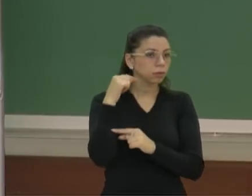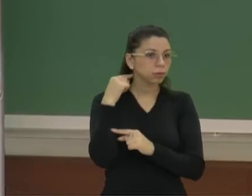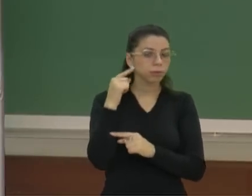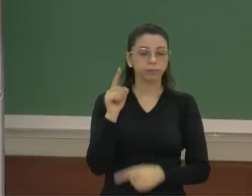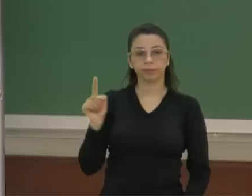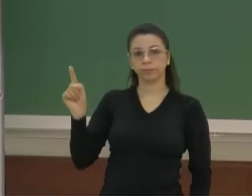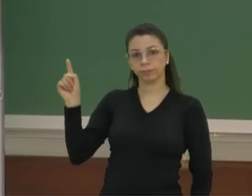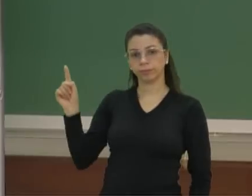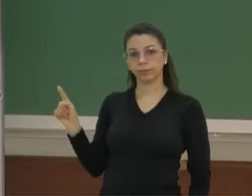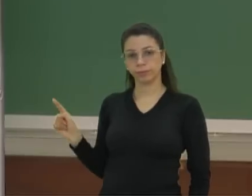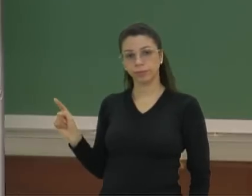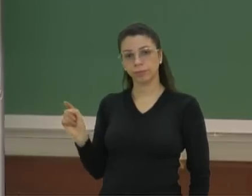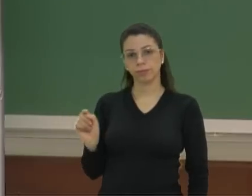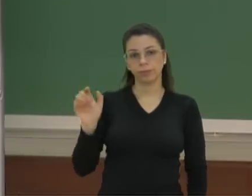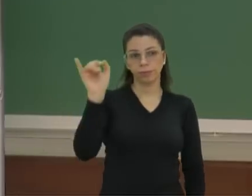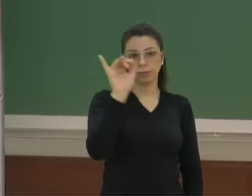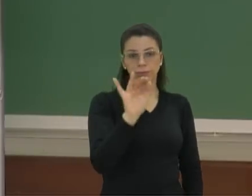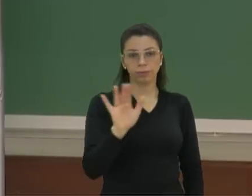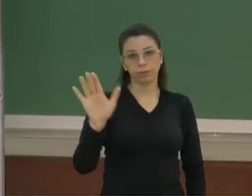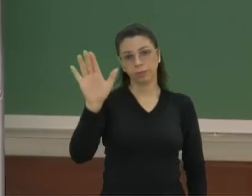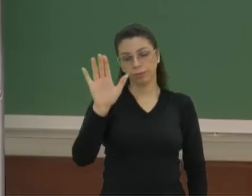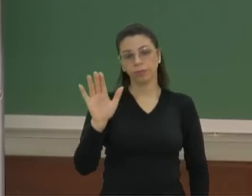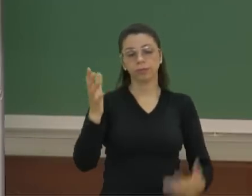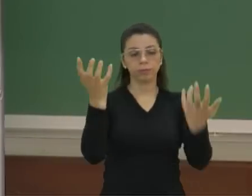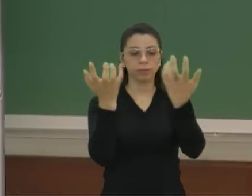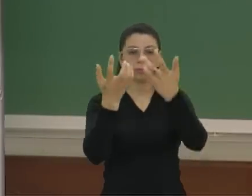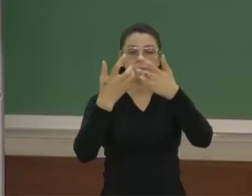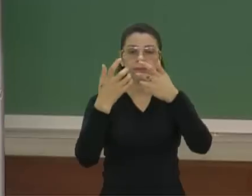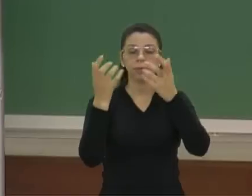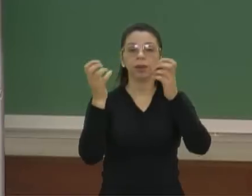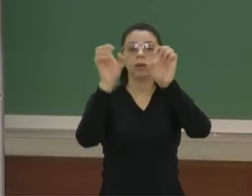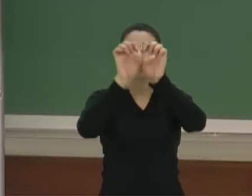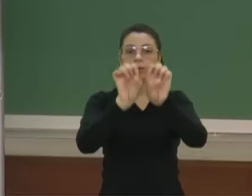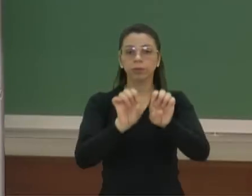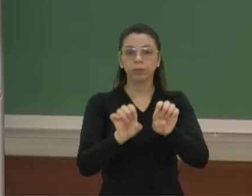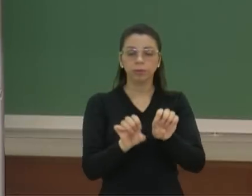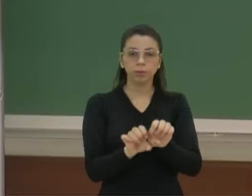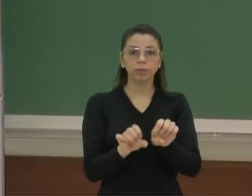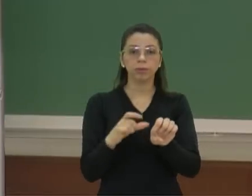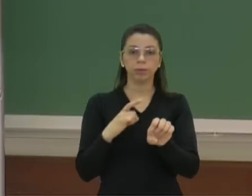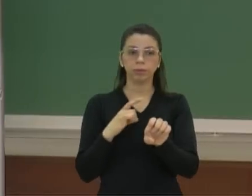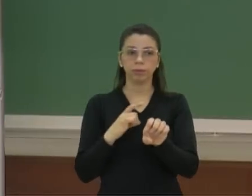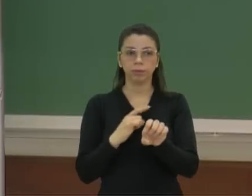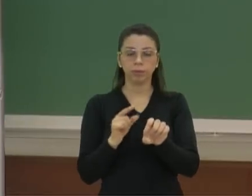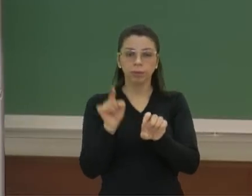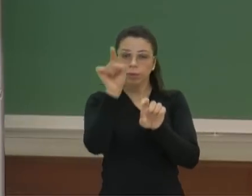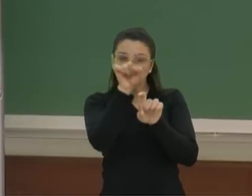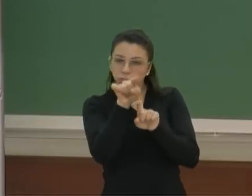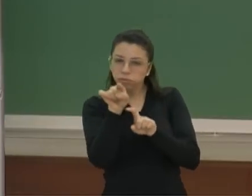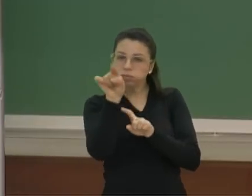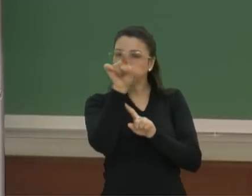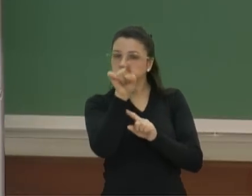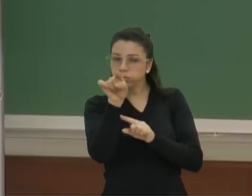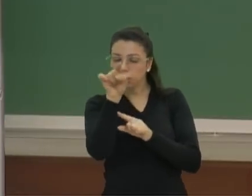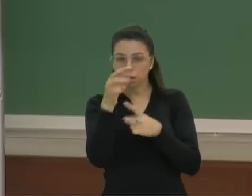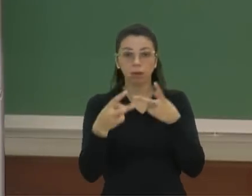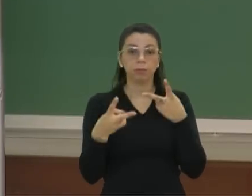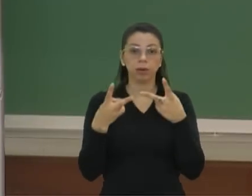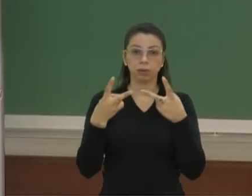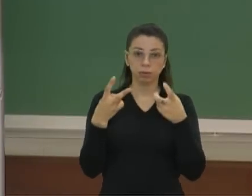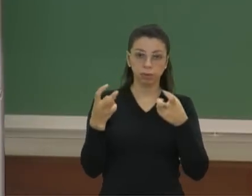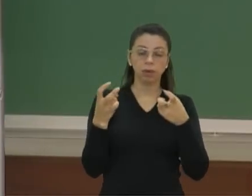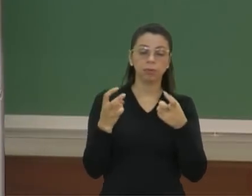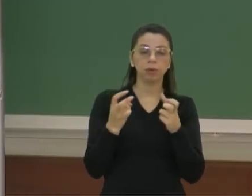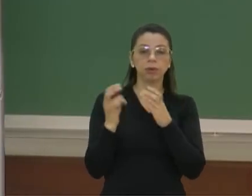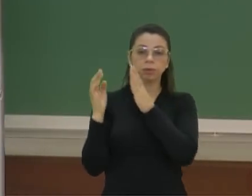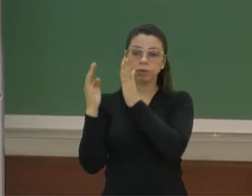nosso desenho, ele mostra essa estrutura cóclea que tem este formato de caracol. Então percebam que aqui a gente